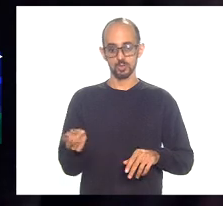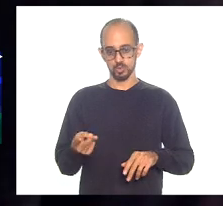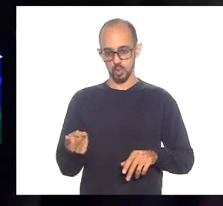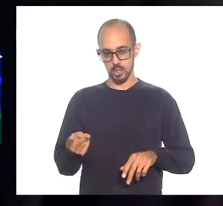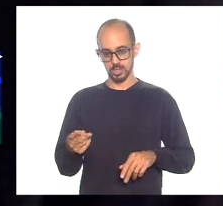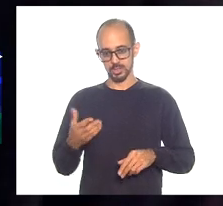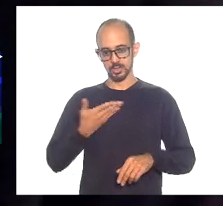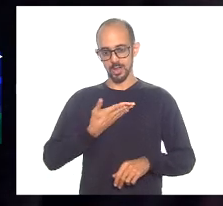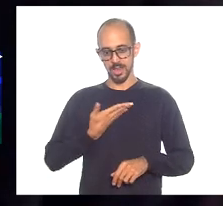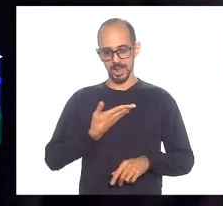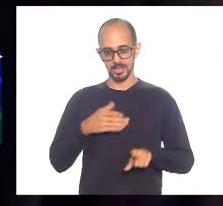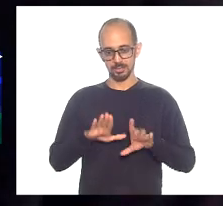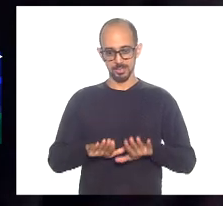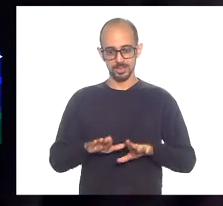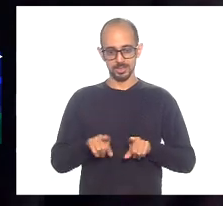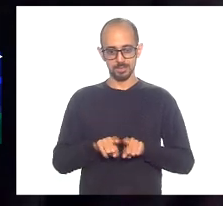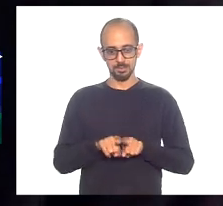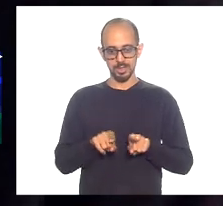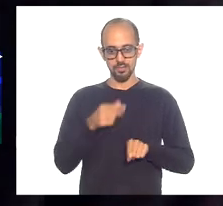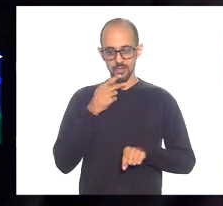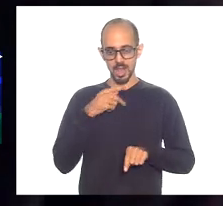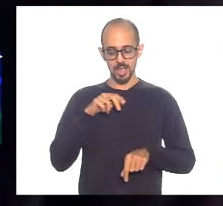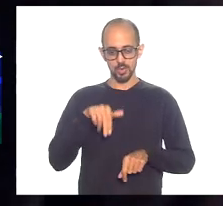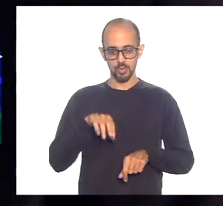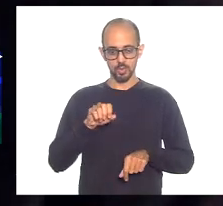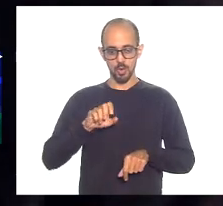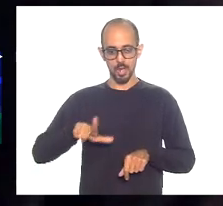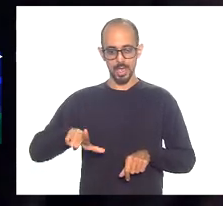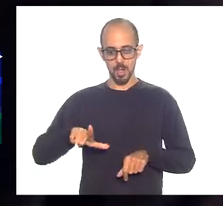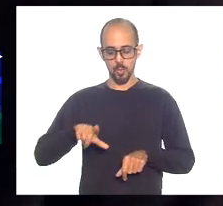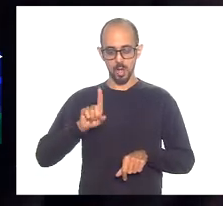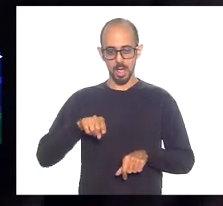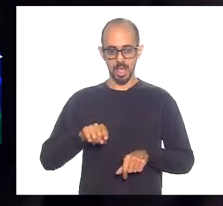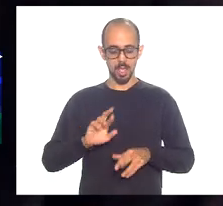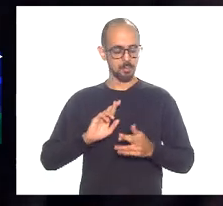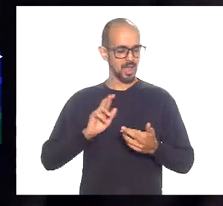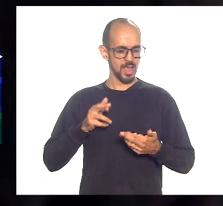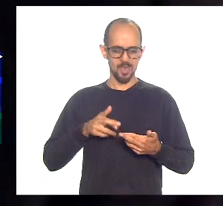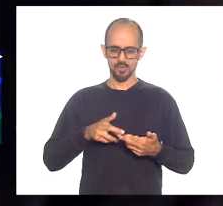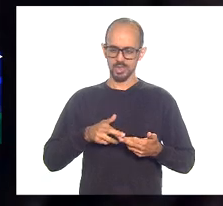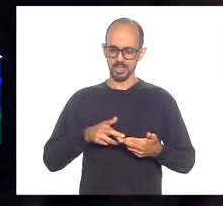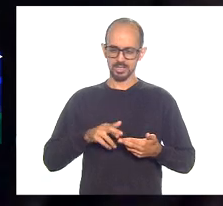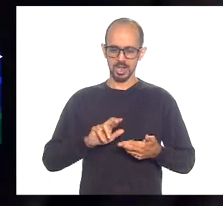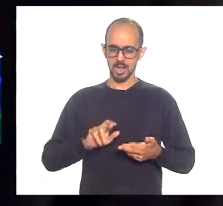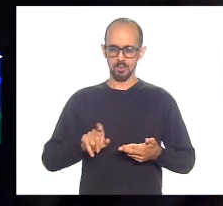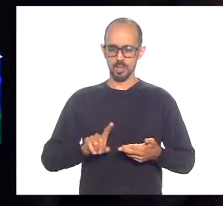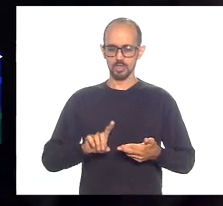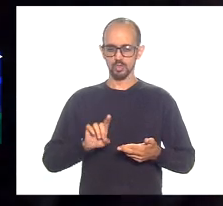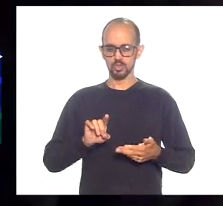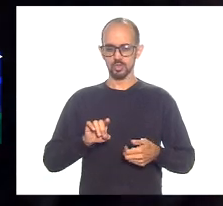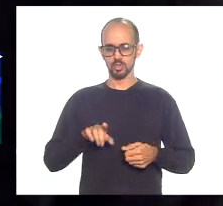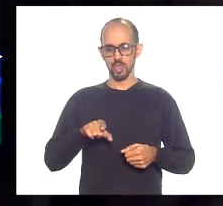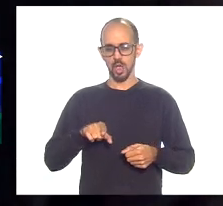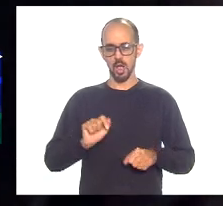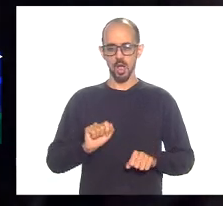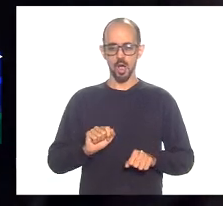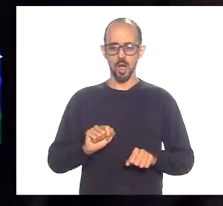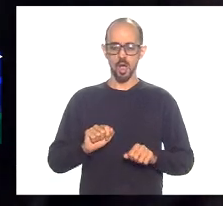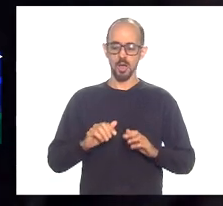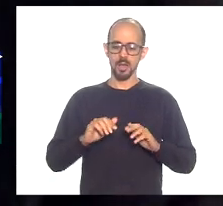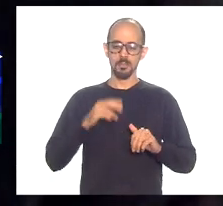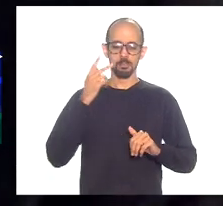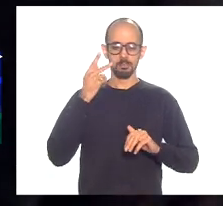de dizer que o leão tem uma referência não só para o